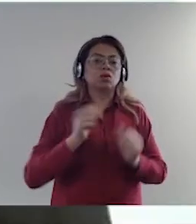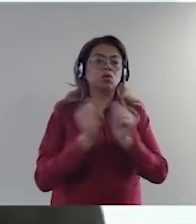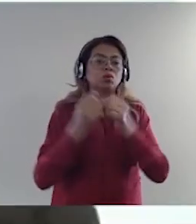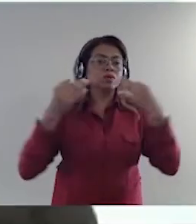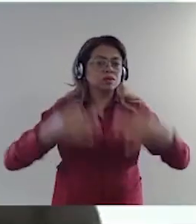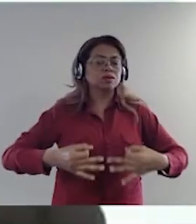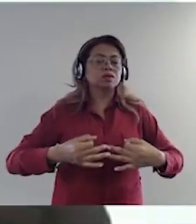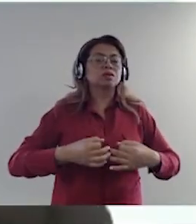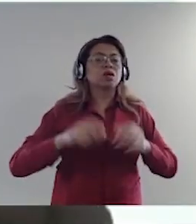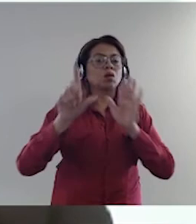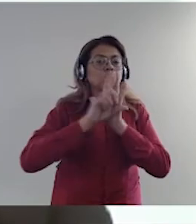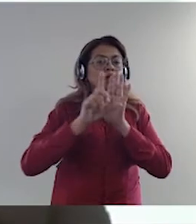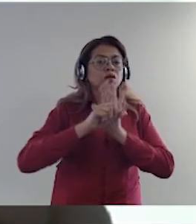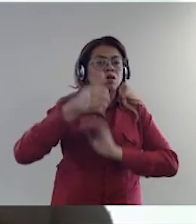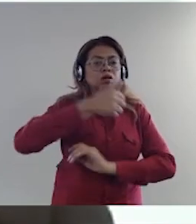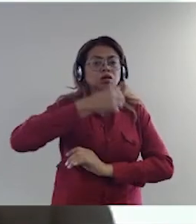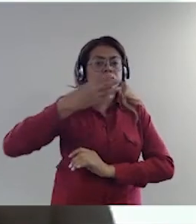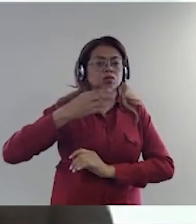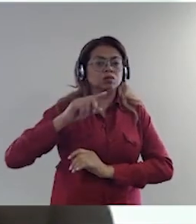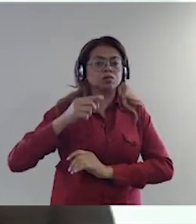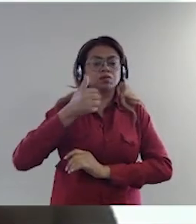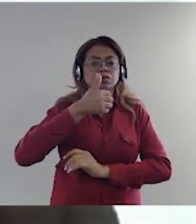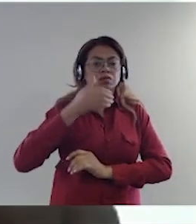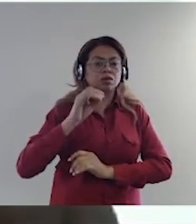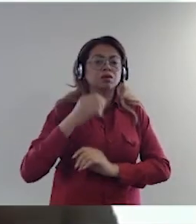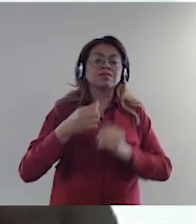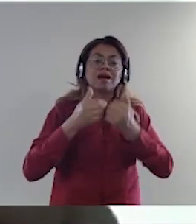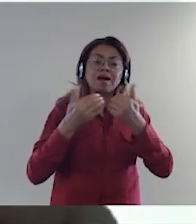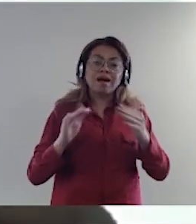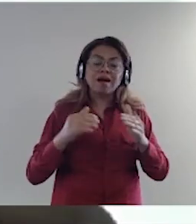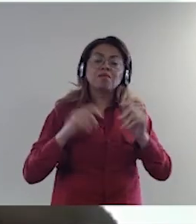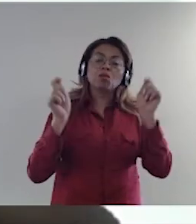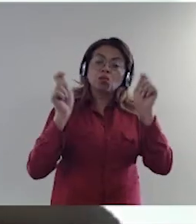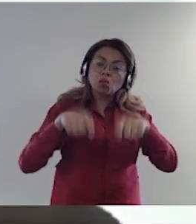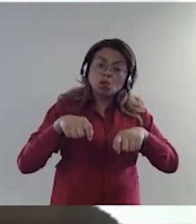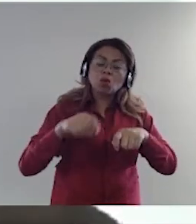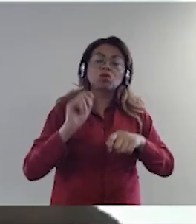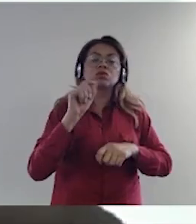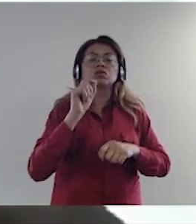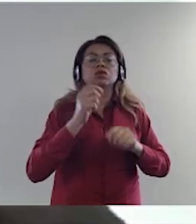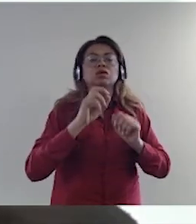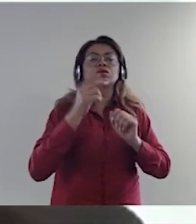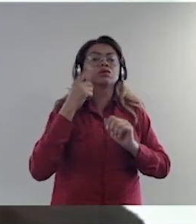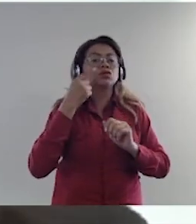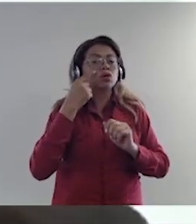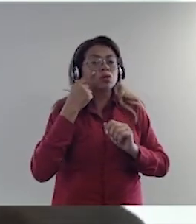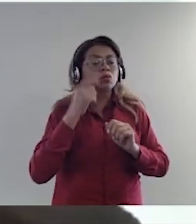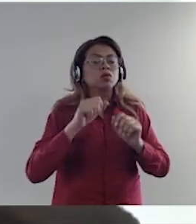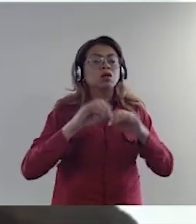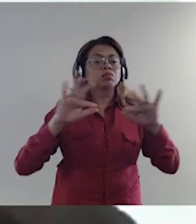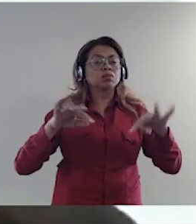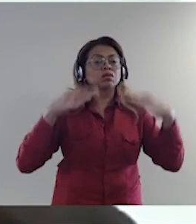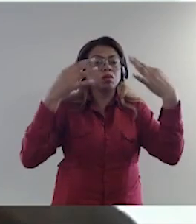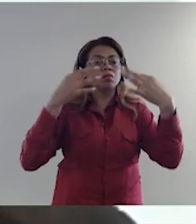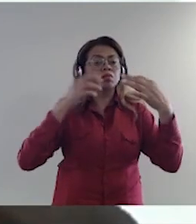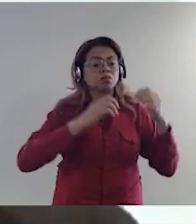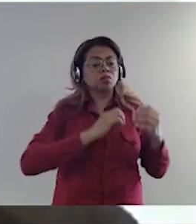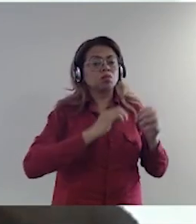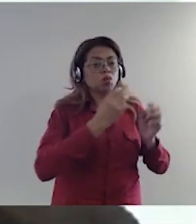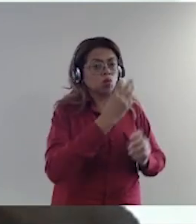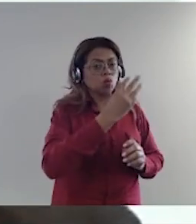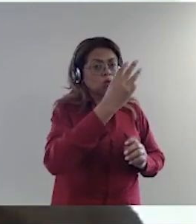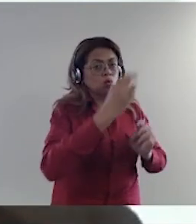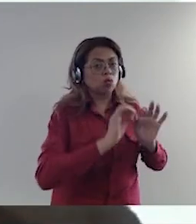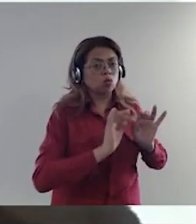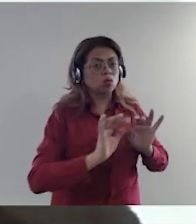Lei 14.010, né, no artigo 12, abre-se a possibilidade da realização de assembleias por meios eletrônicos.